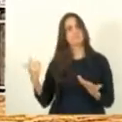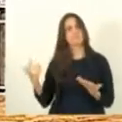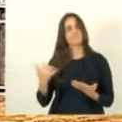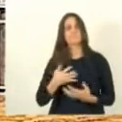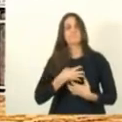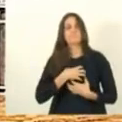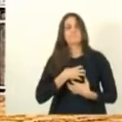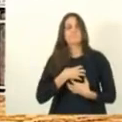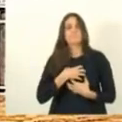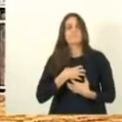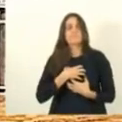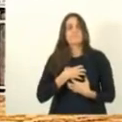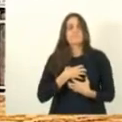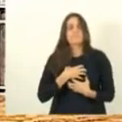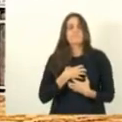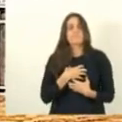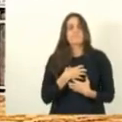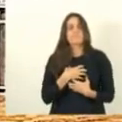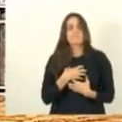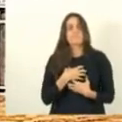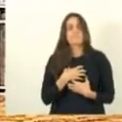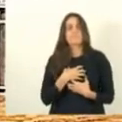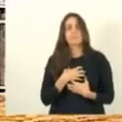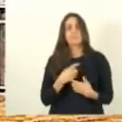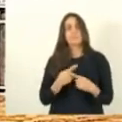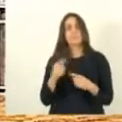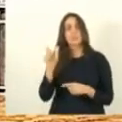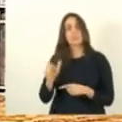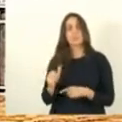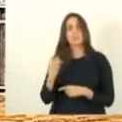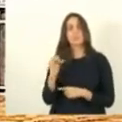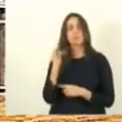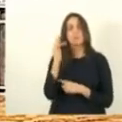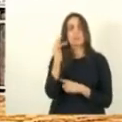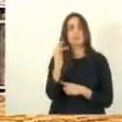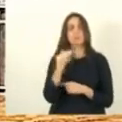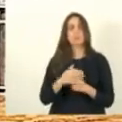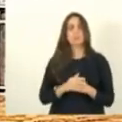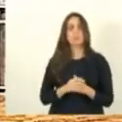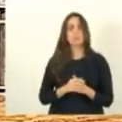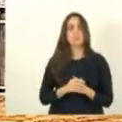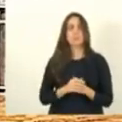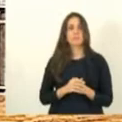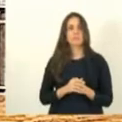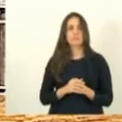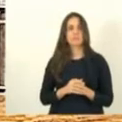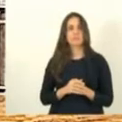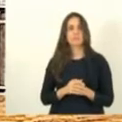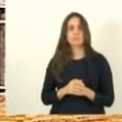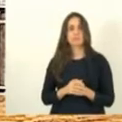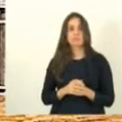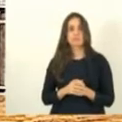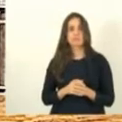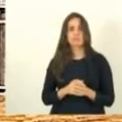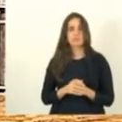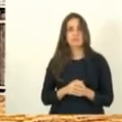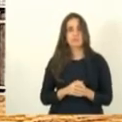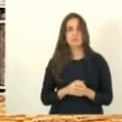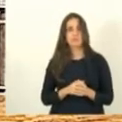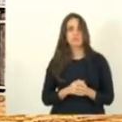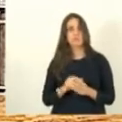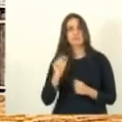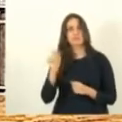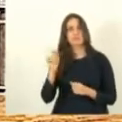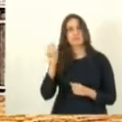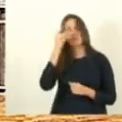até sensibilizado, assim, entristecido, porque como o deputado Gandini falou, quem é pai, quem